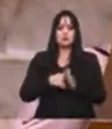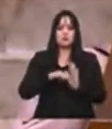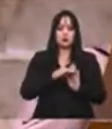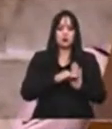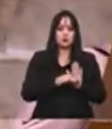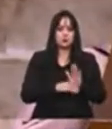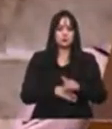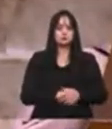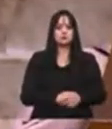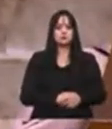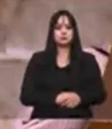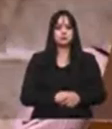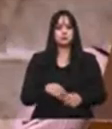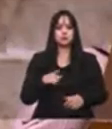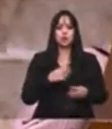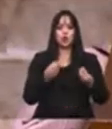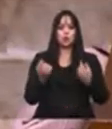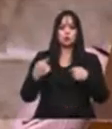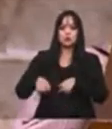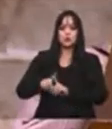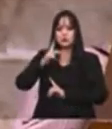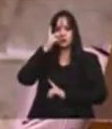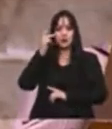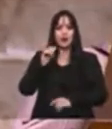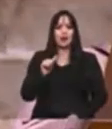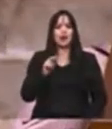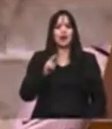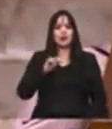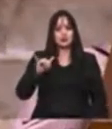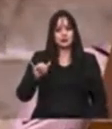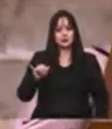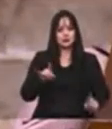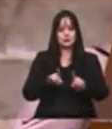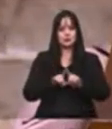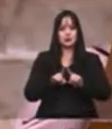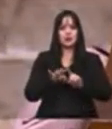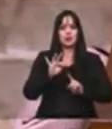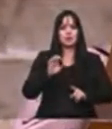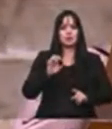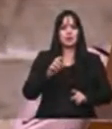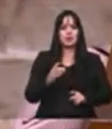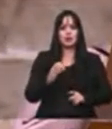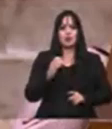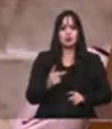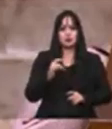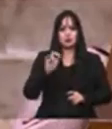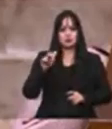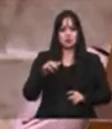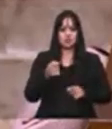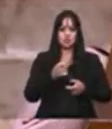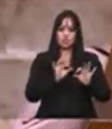de fidelidade, e que tinha como sócios a pessoa Ari Halper e Tekins Planejamento e Gestão de